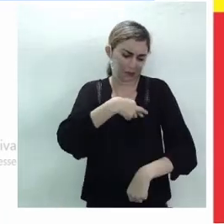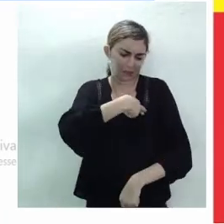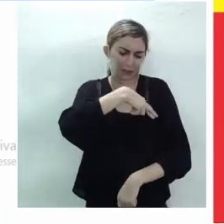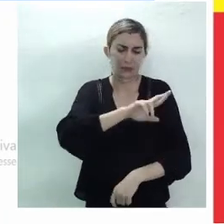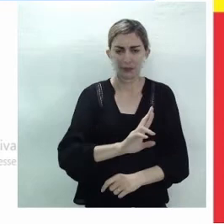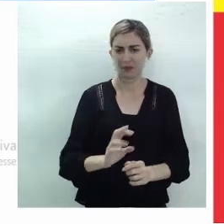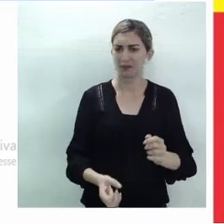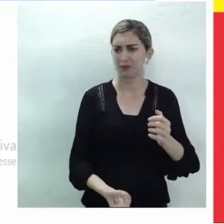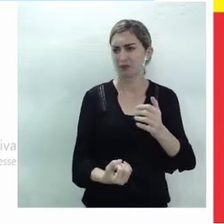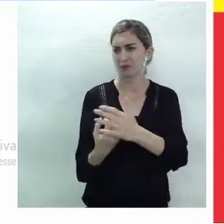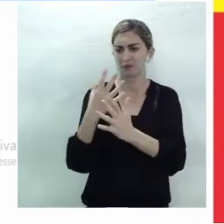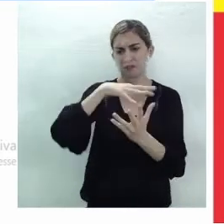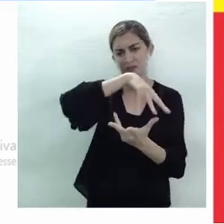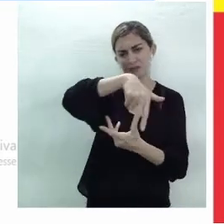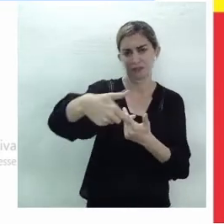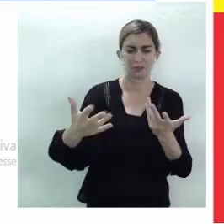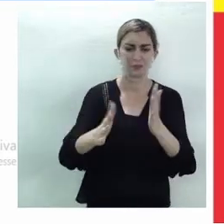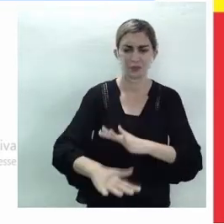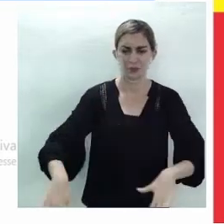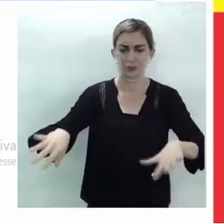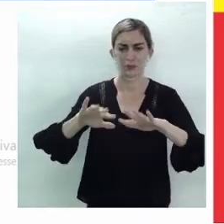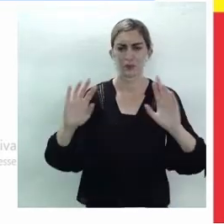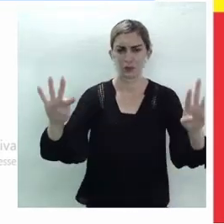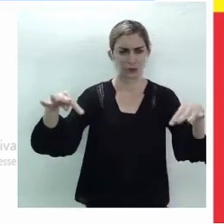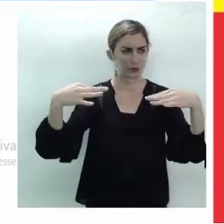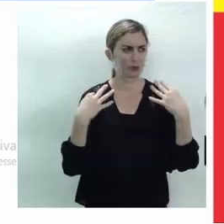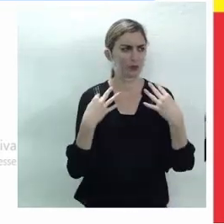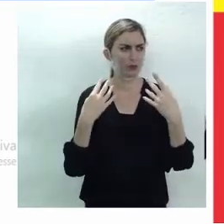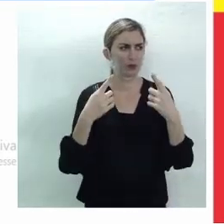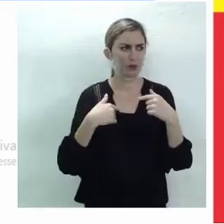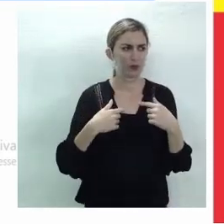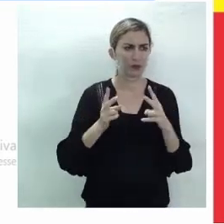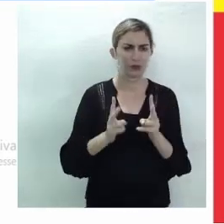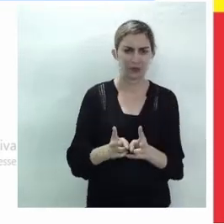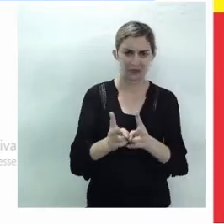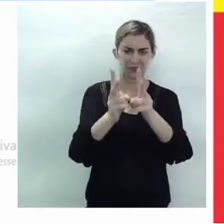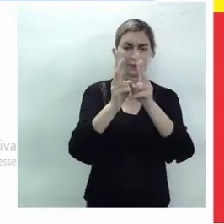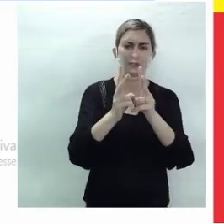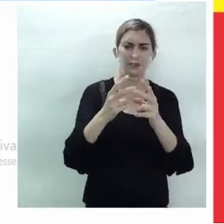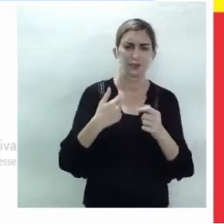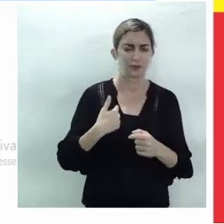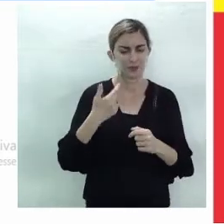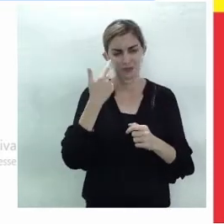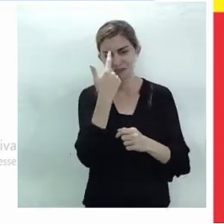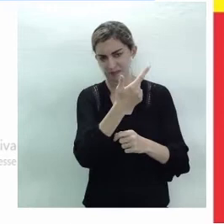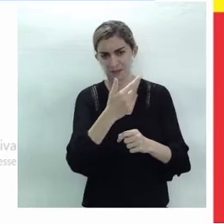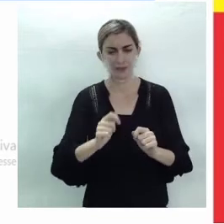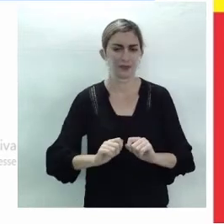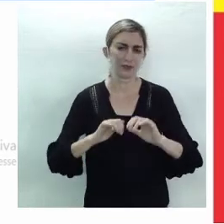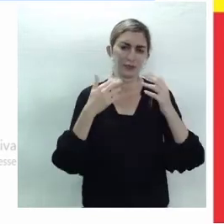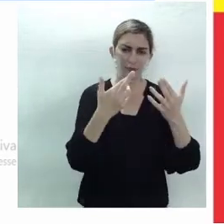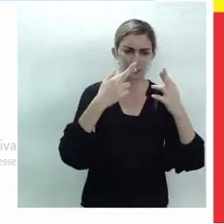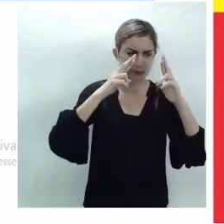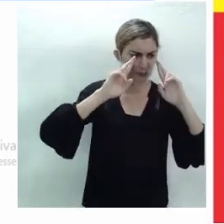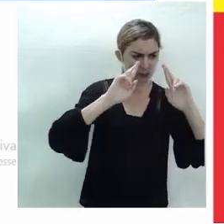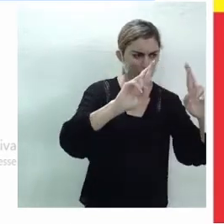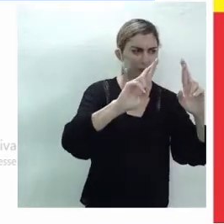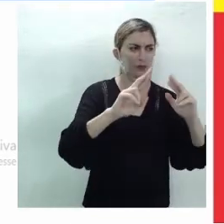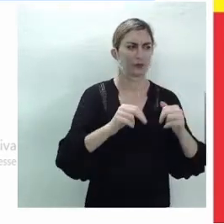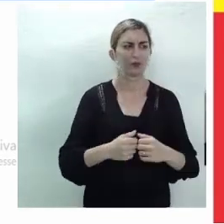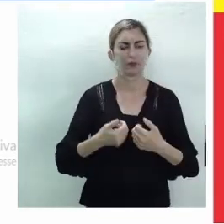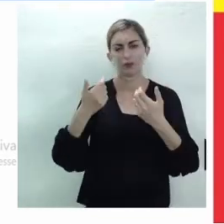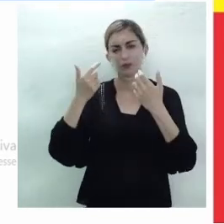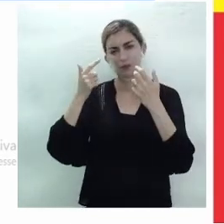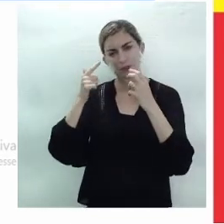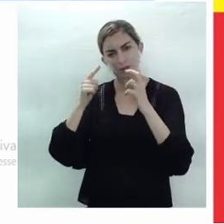religiões existentes no mundo. Cortando para mim, nós temos mais uma vez essa questão de que